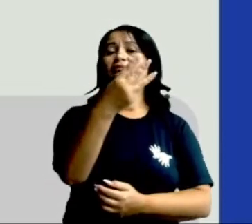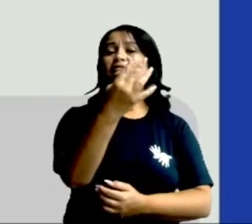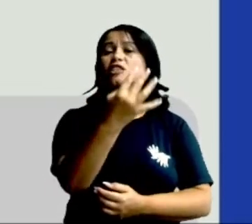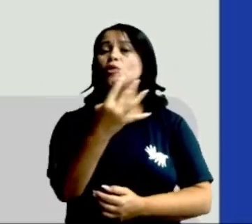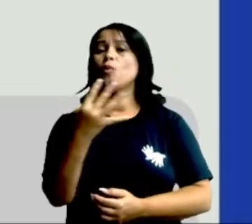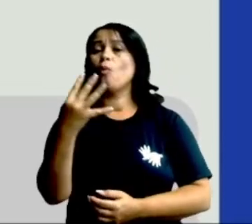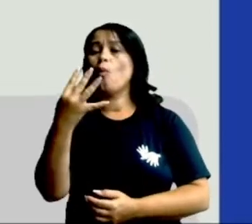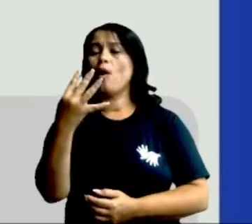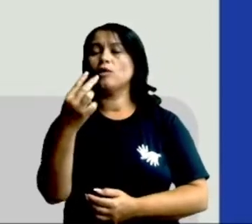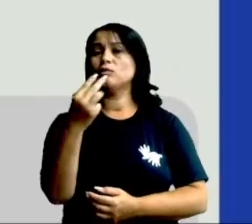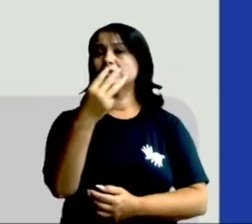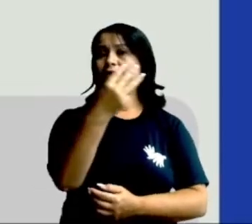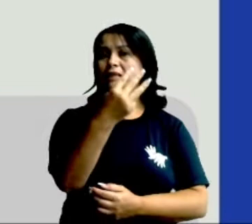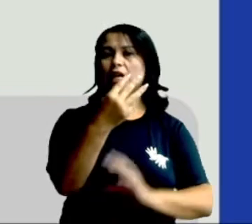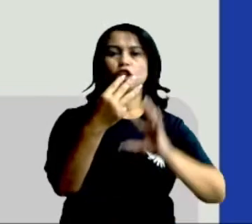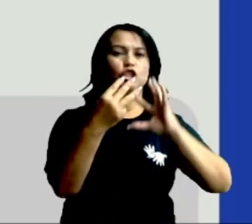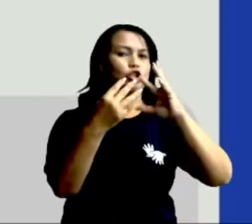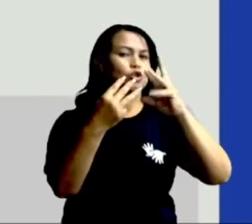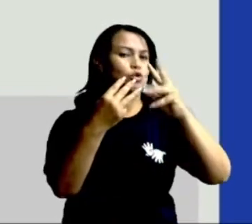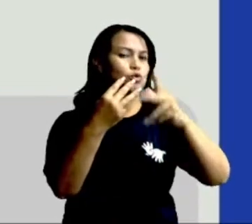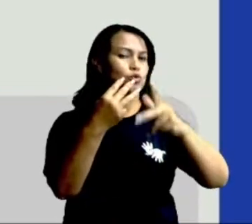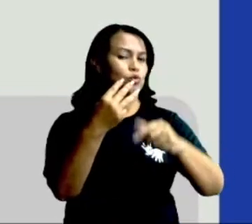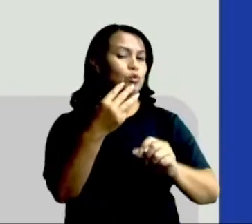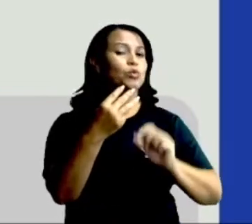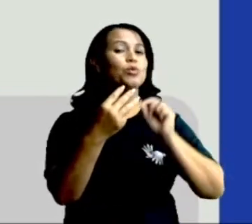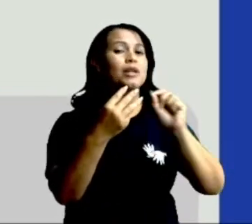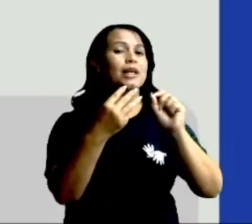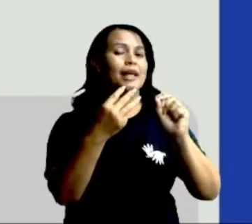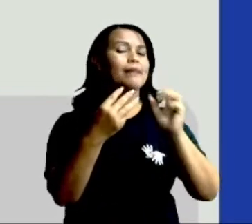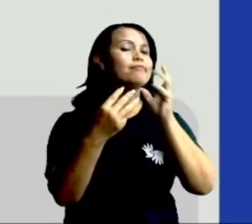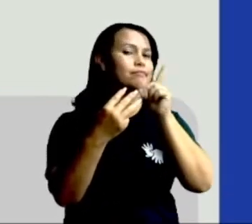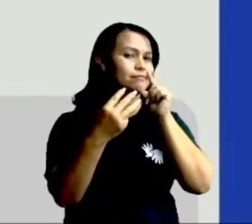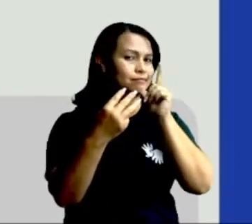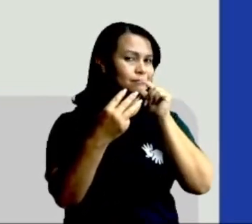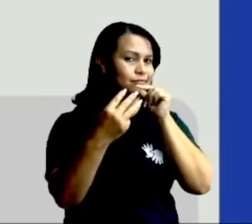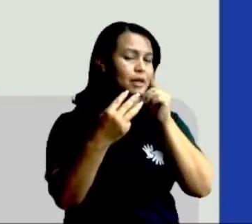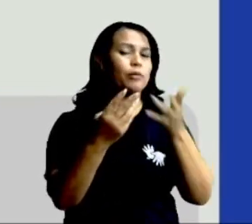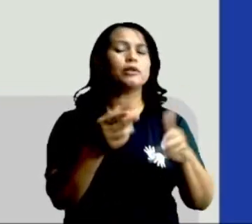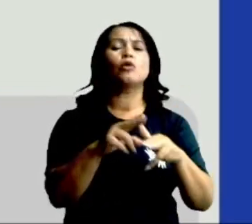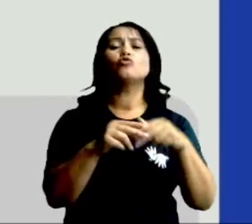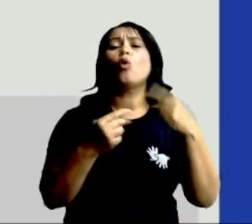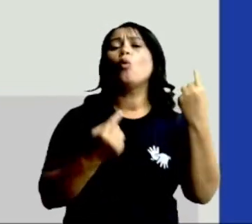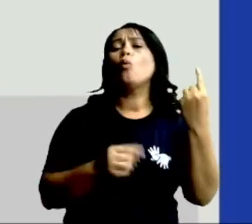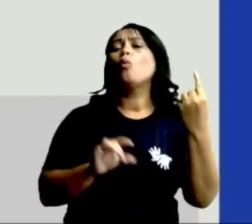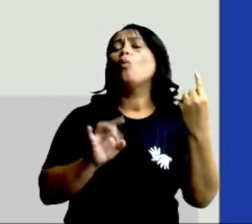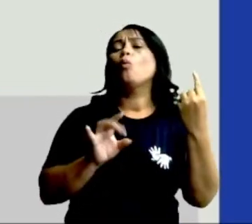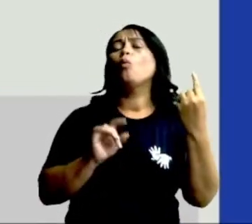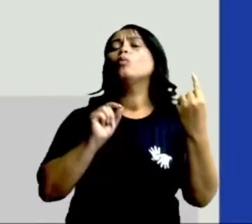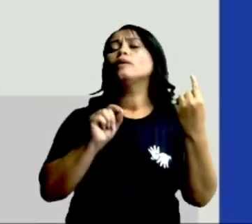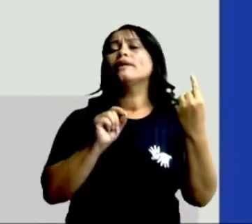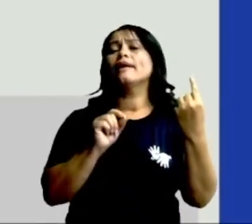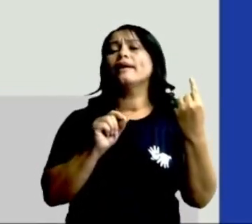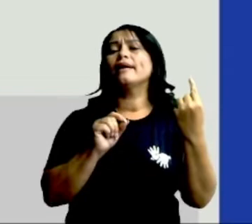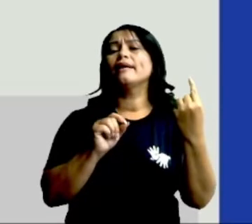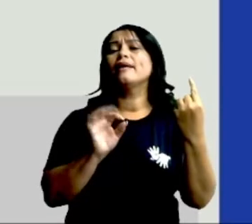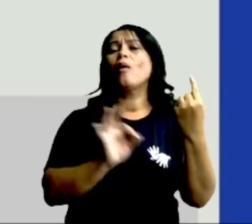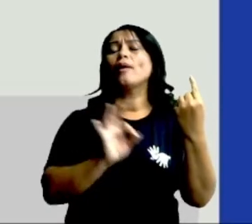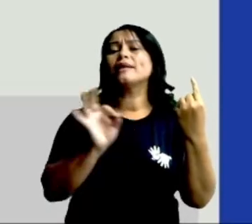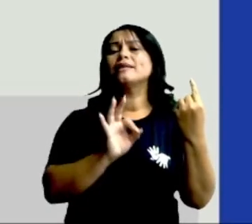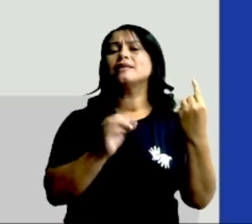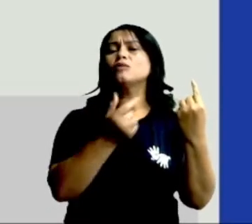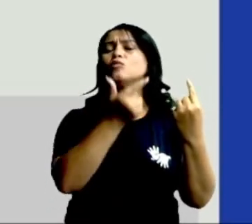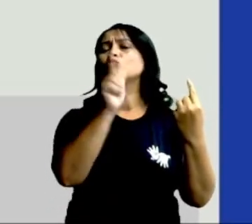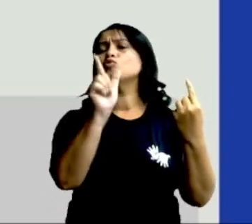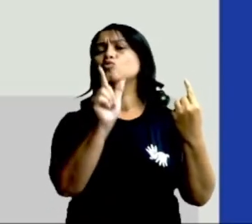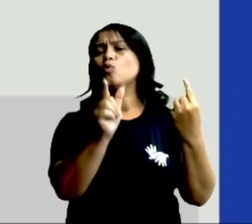dela, 3 pedaços, seria completamente formado por água e apenas uma outra parte seria formada pelos